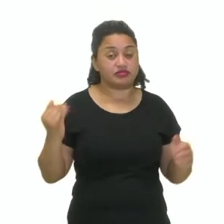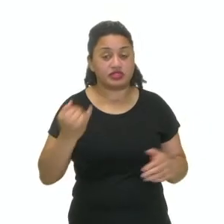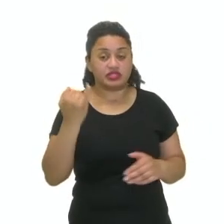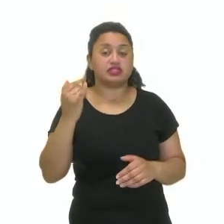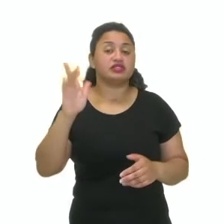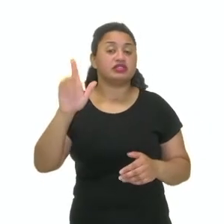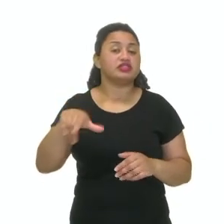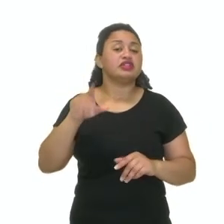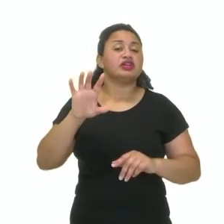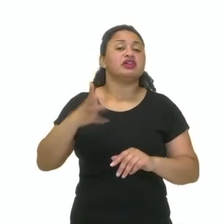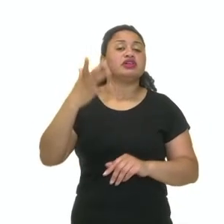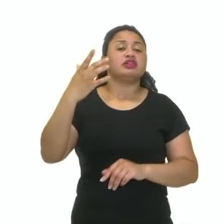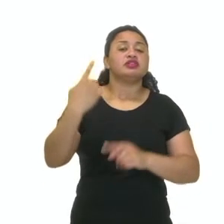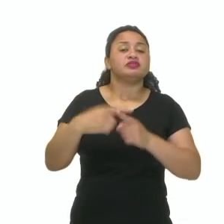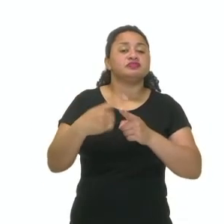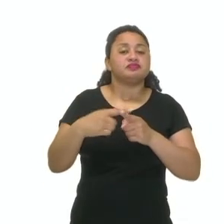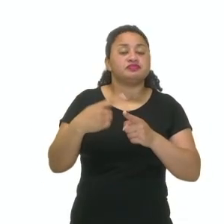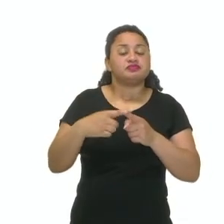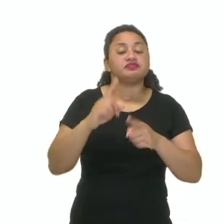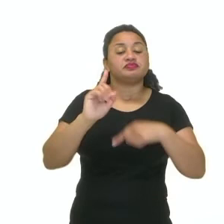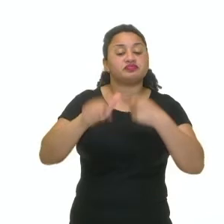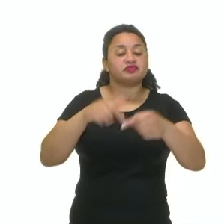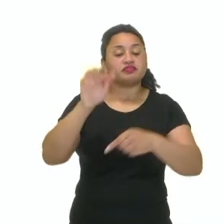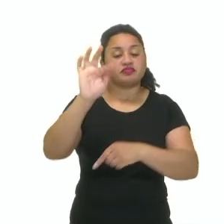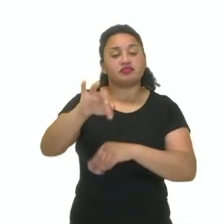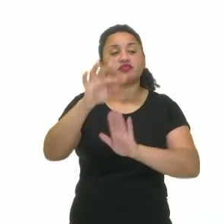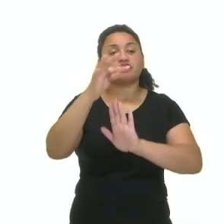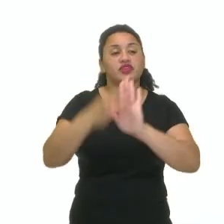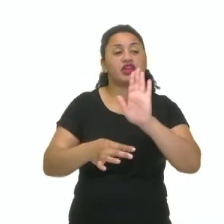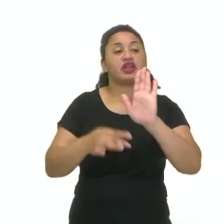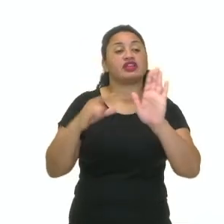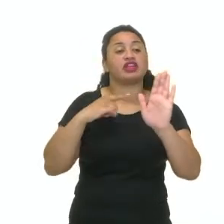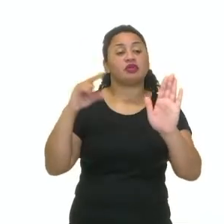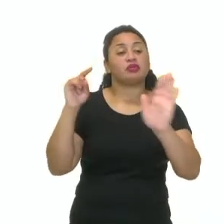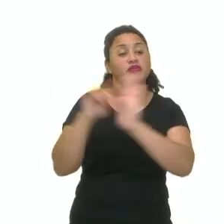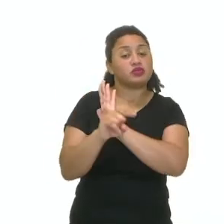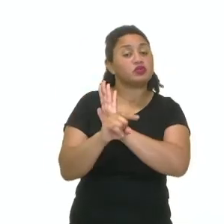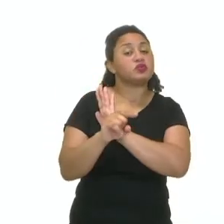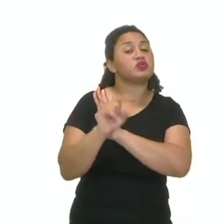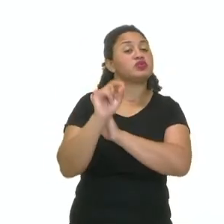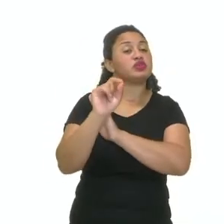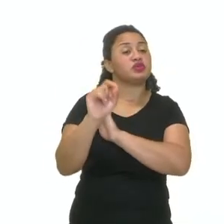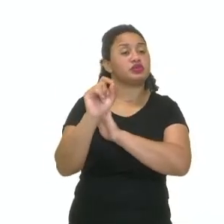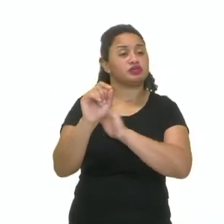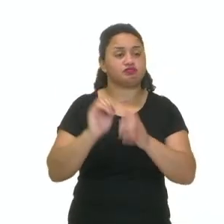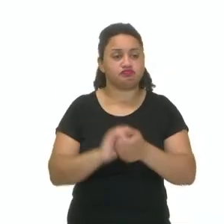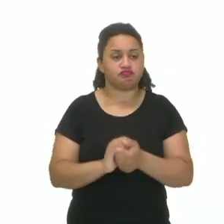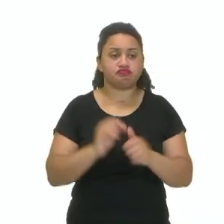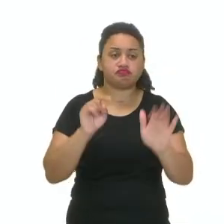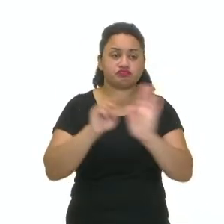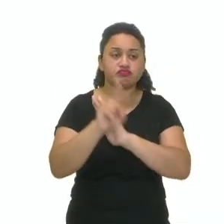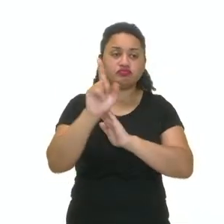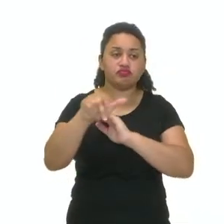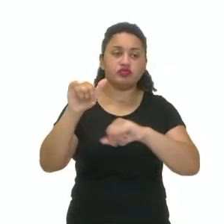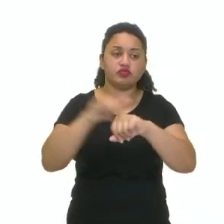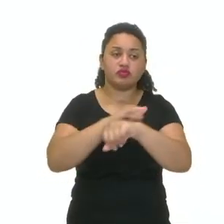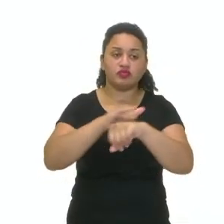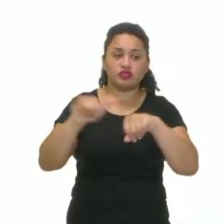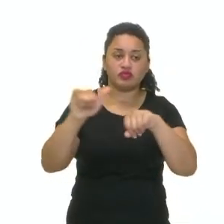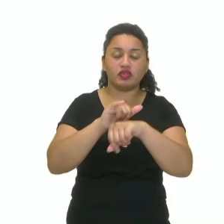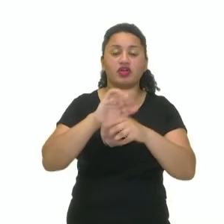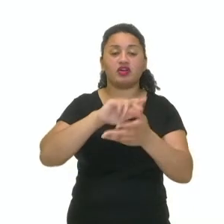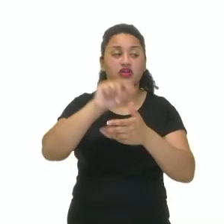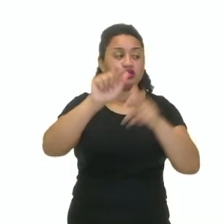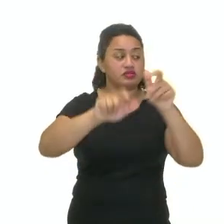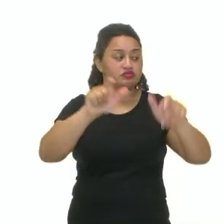se efetiva quando ele faz, ao final do texto, uma pergunta problematizadora. Essa pergunta é uma estratégia para que os vários